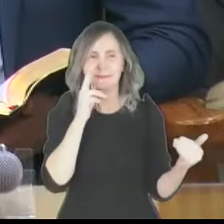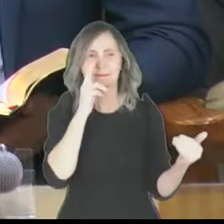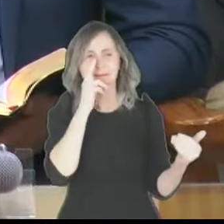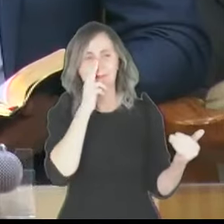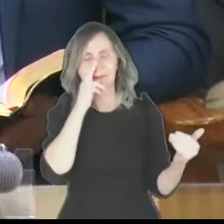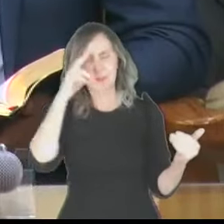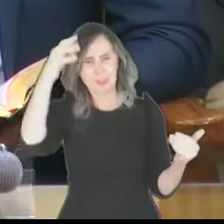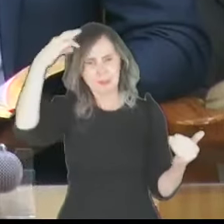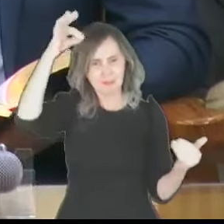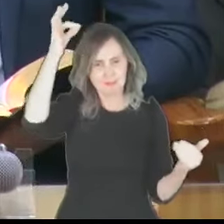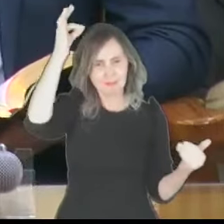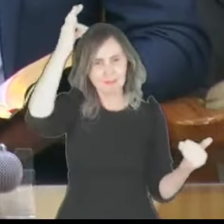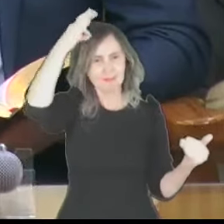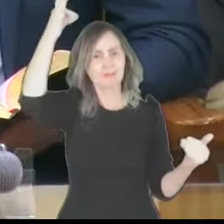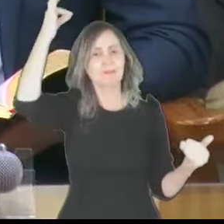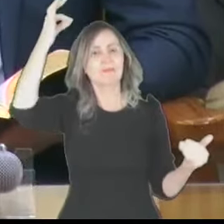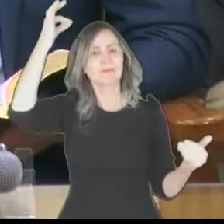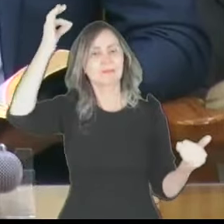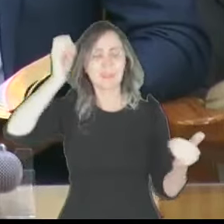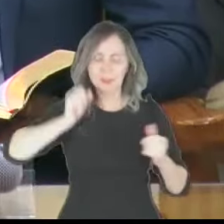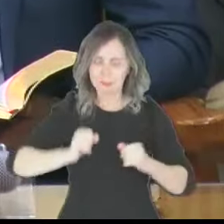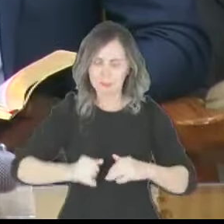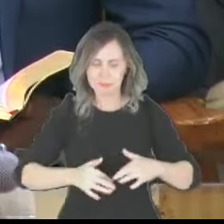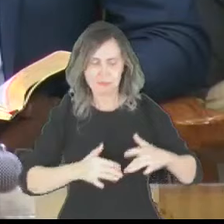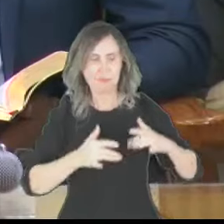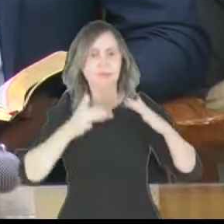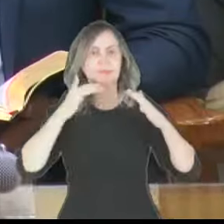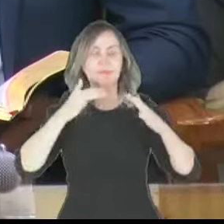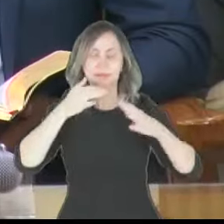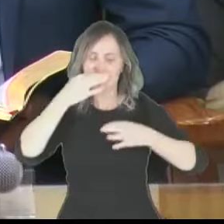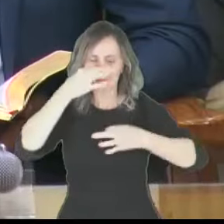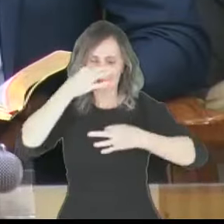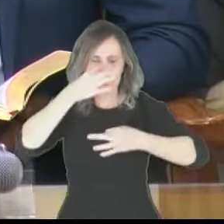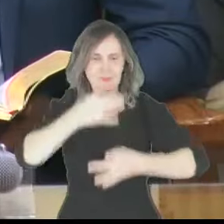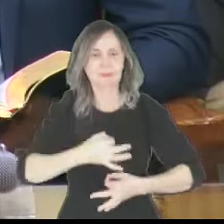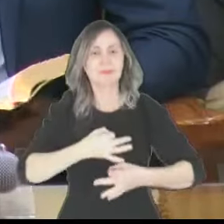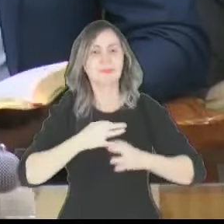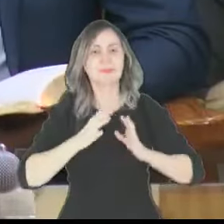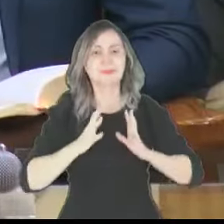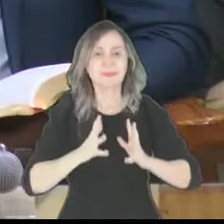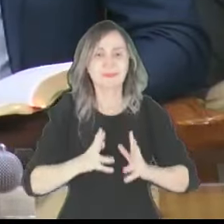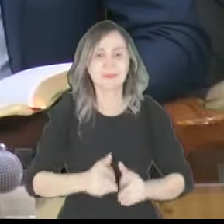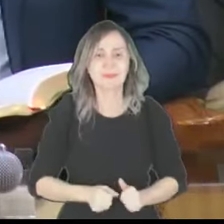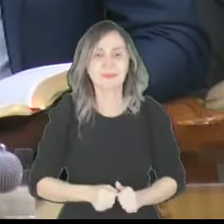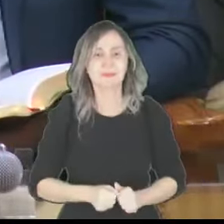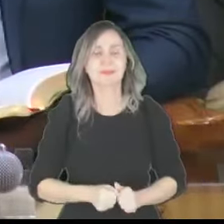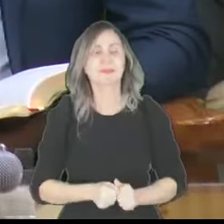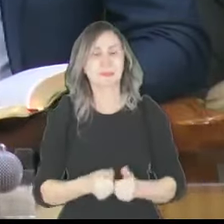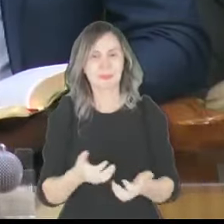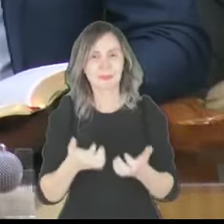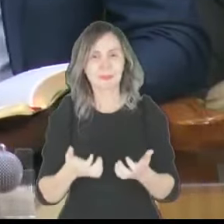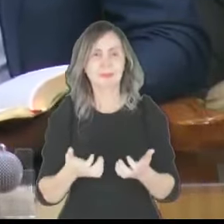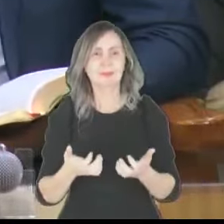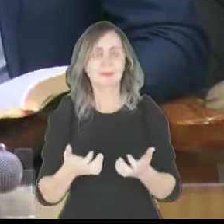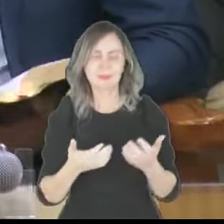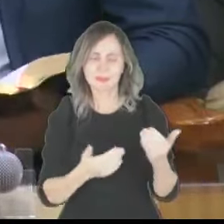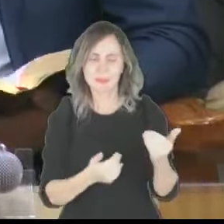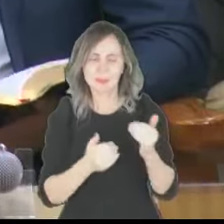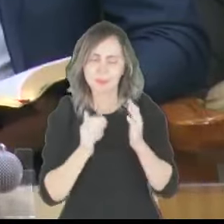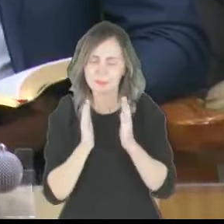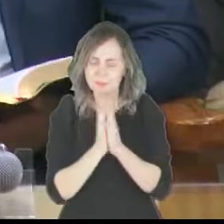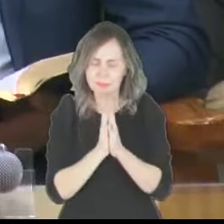Deus quer Uma juventude Evangelicamente Santa Deus quer Uma juventude Que ora Deus quer Uma